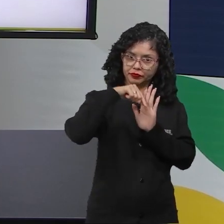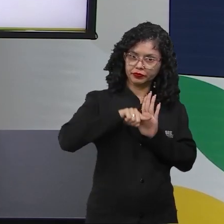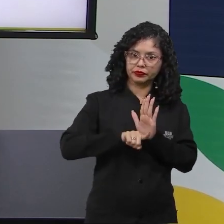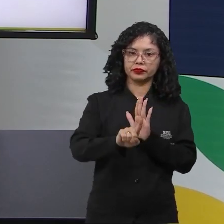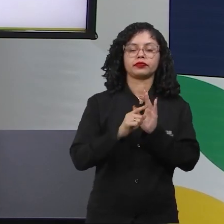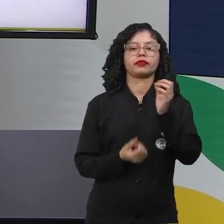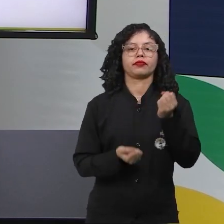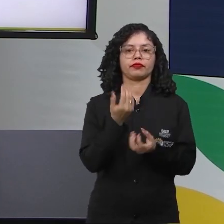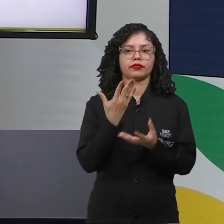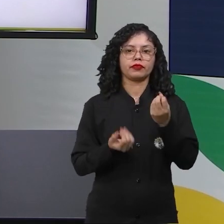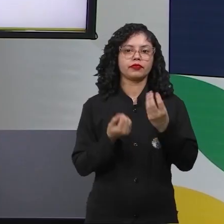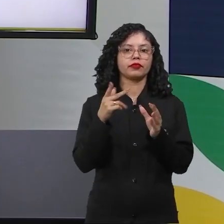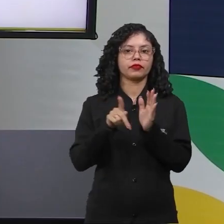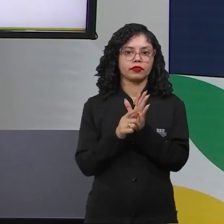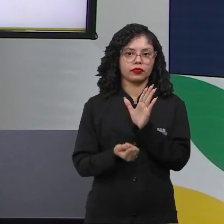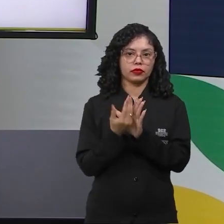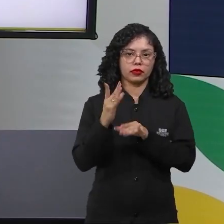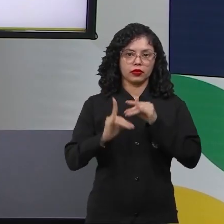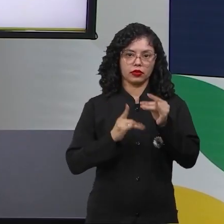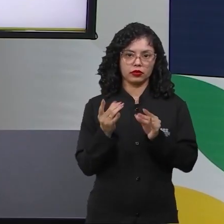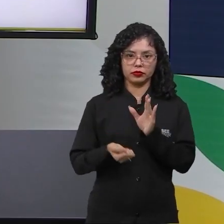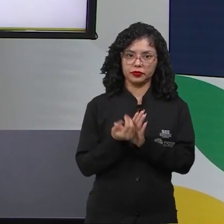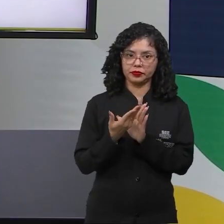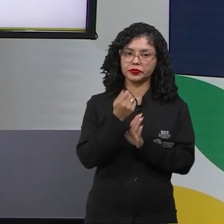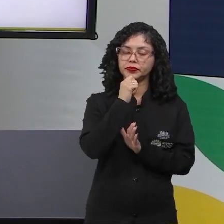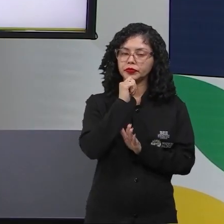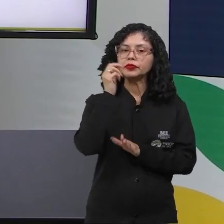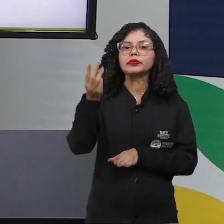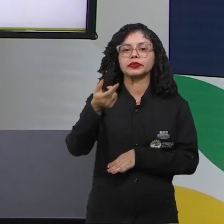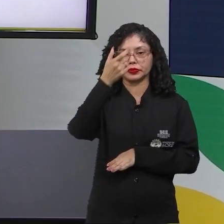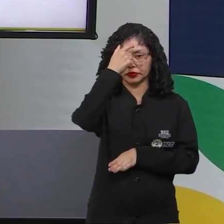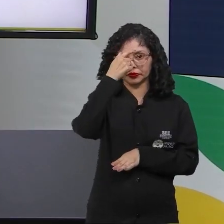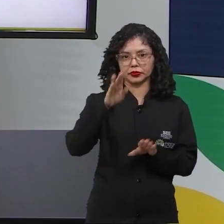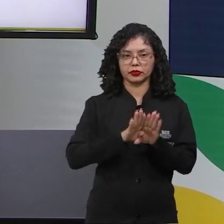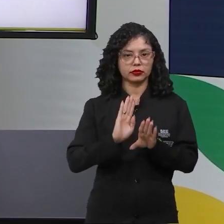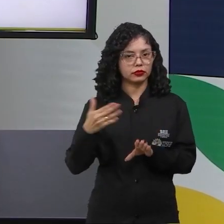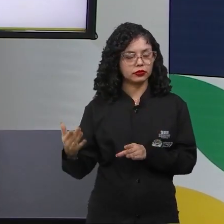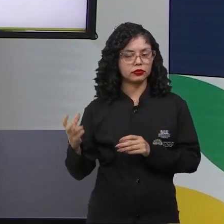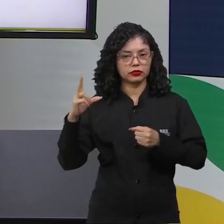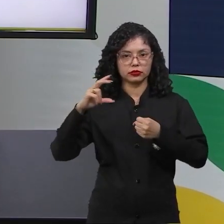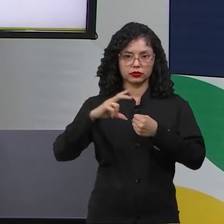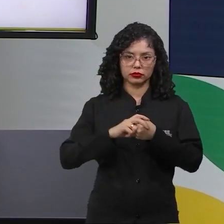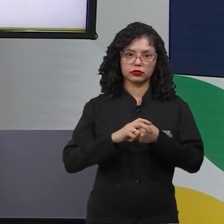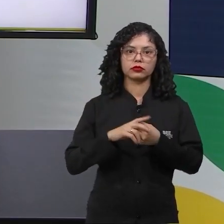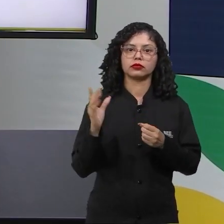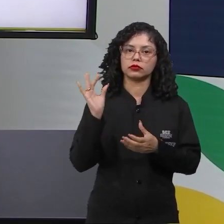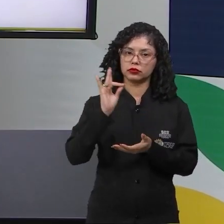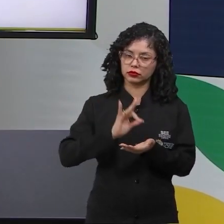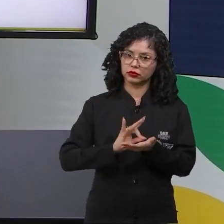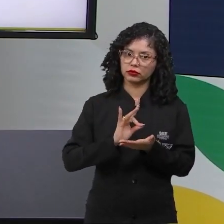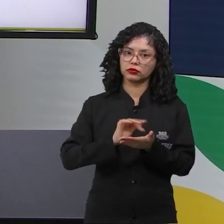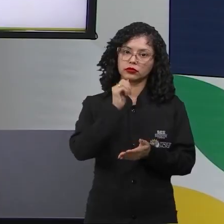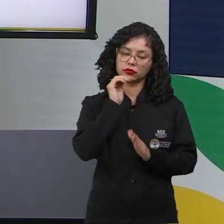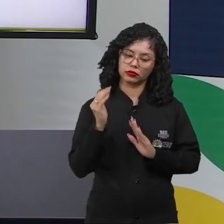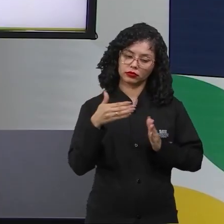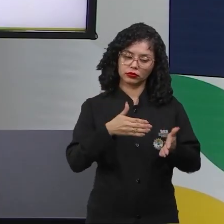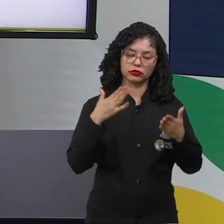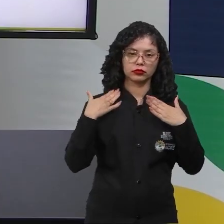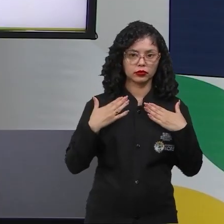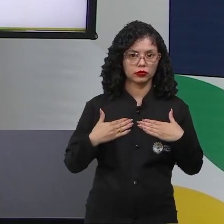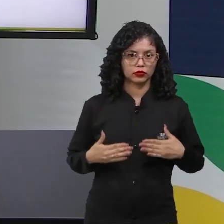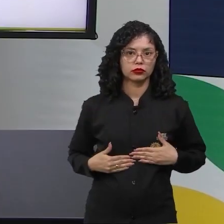produzir o quê? Anticorpos e células de memória. Para quando o vírus real chegar ao